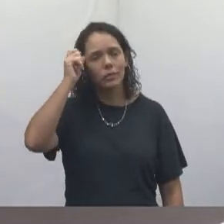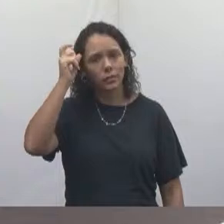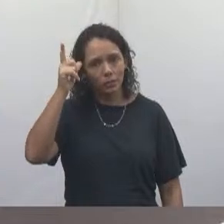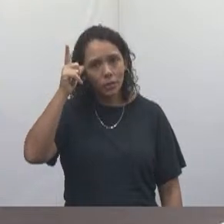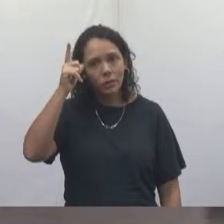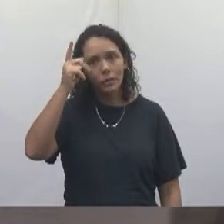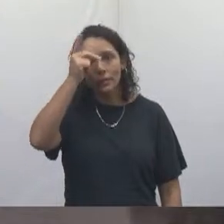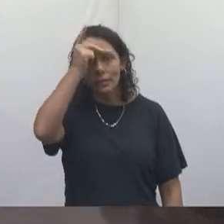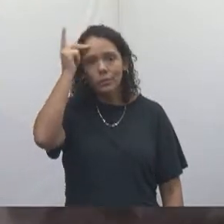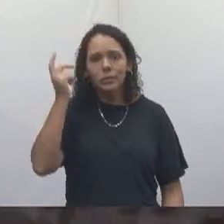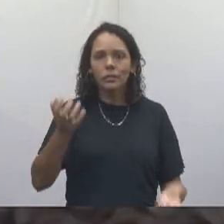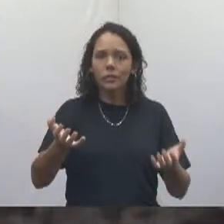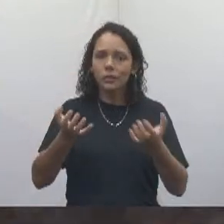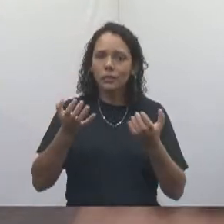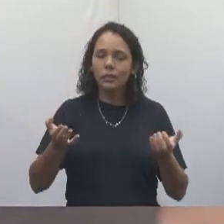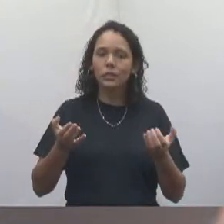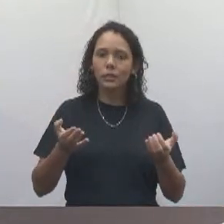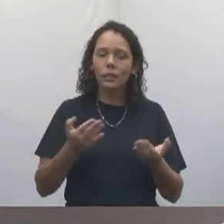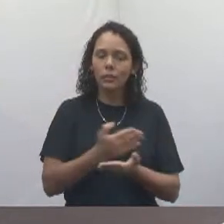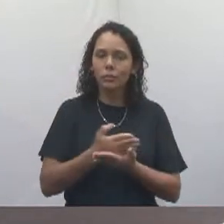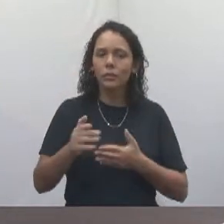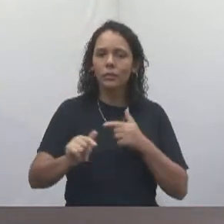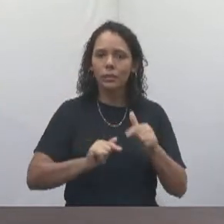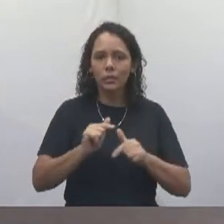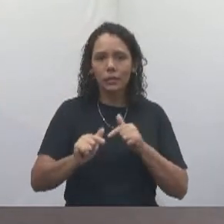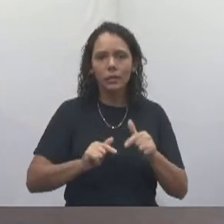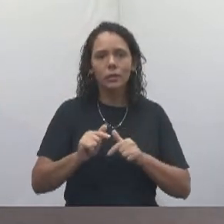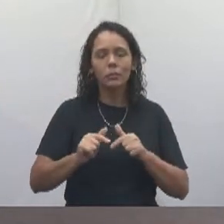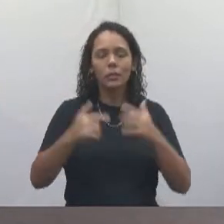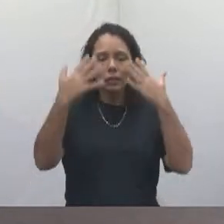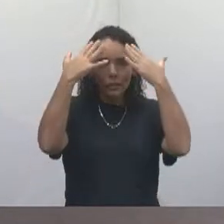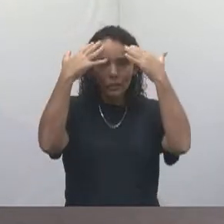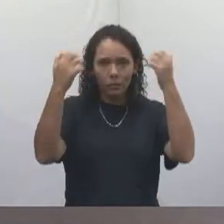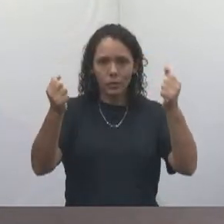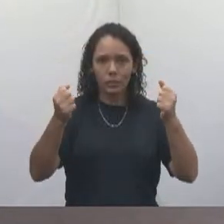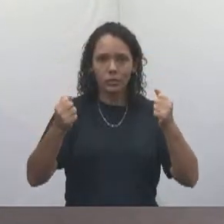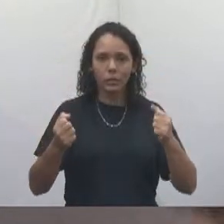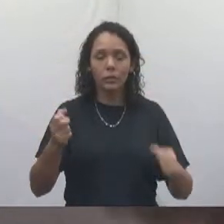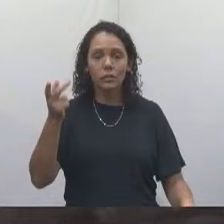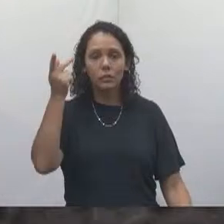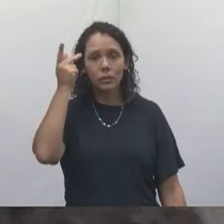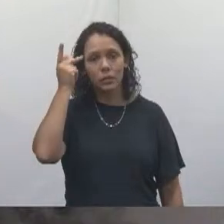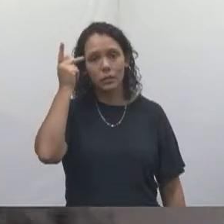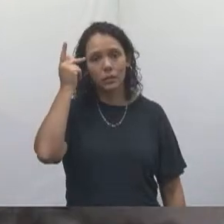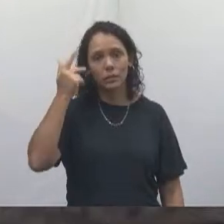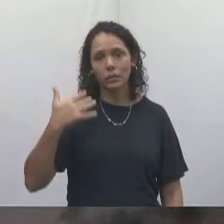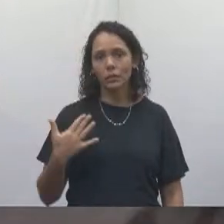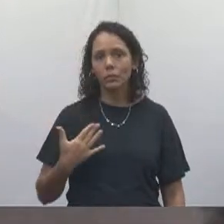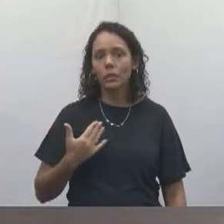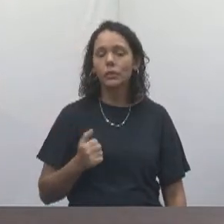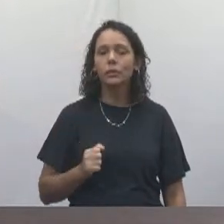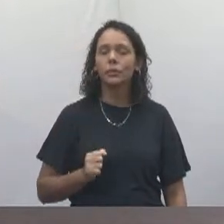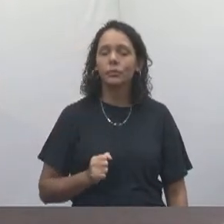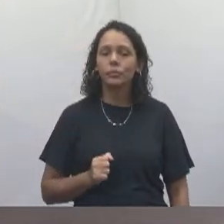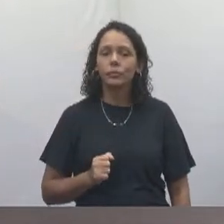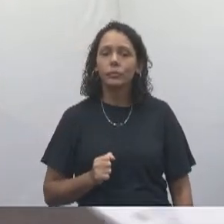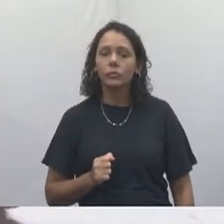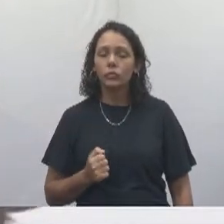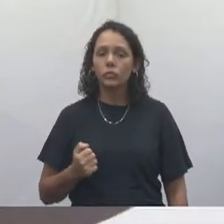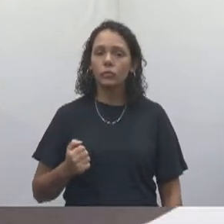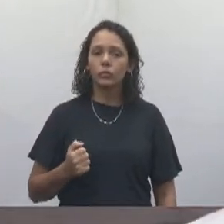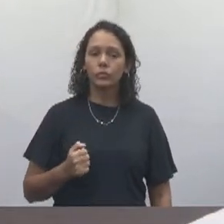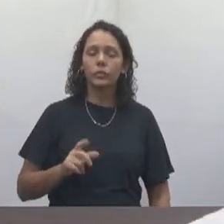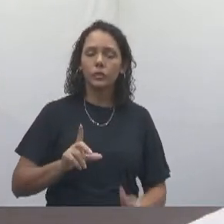almeja ingressar nos quadros do Tribunal de Contas do Estado de São Paulo, não é? Nós vamos tratar